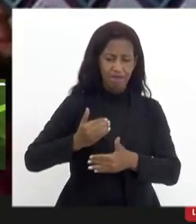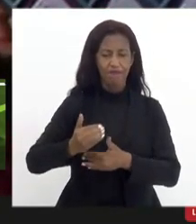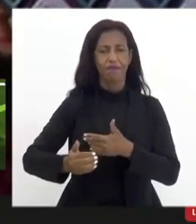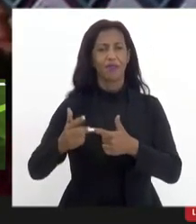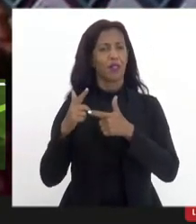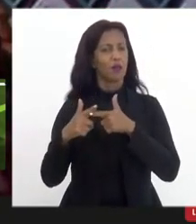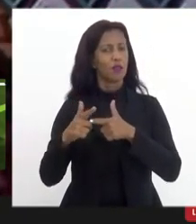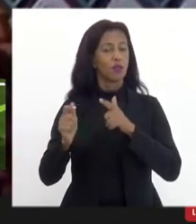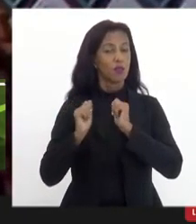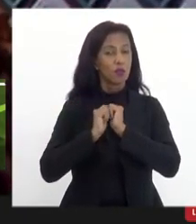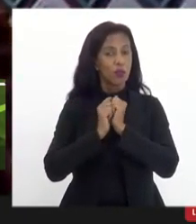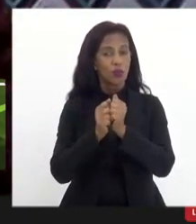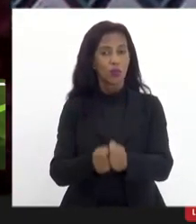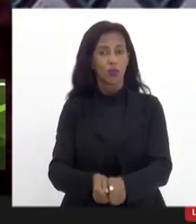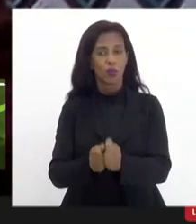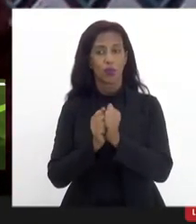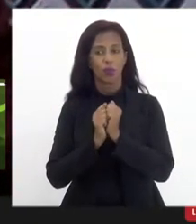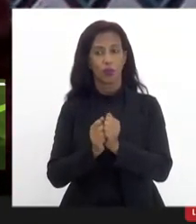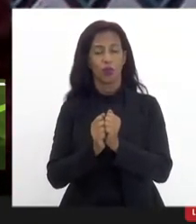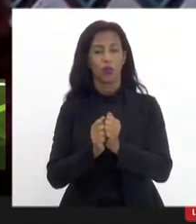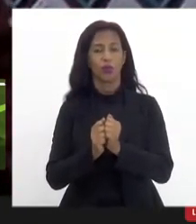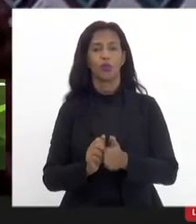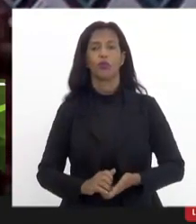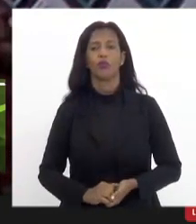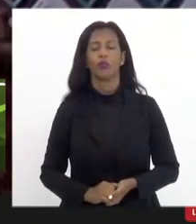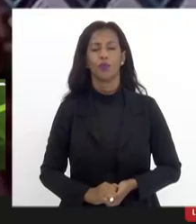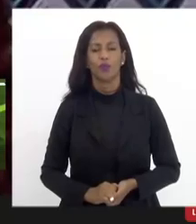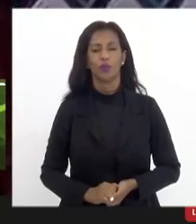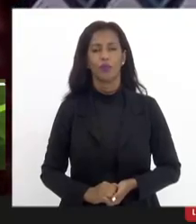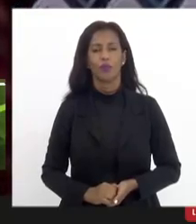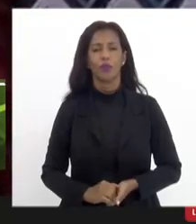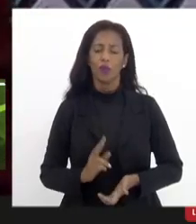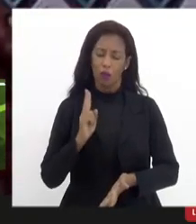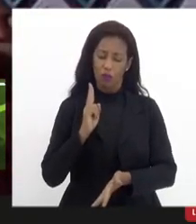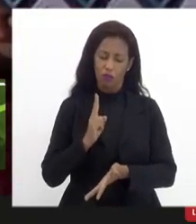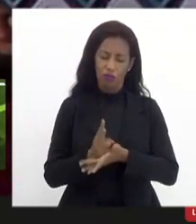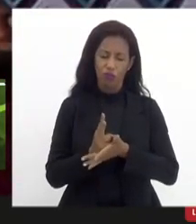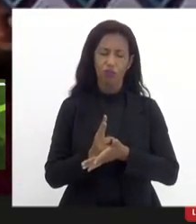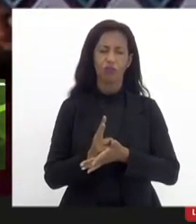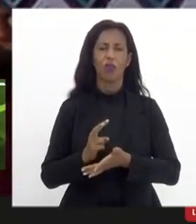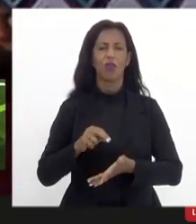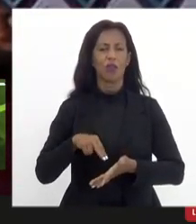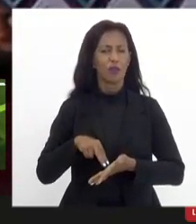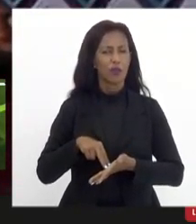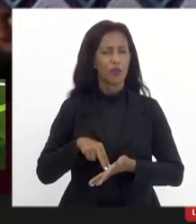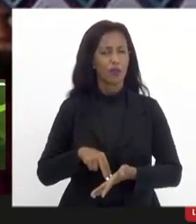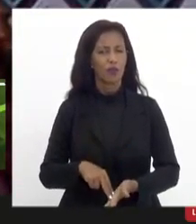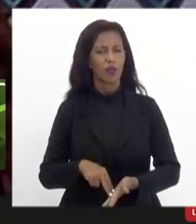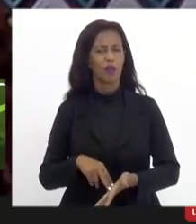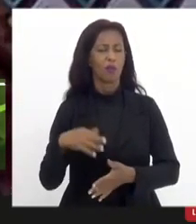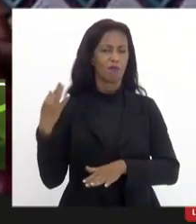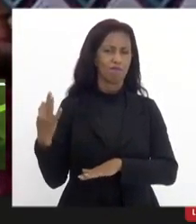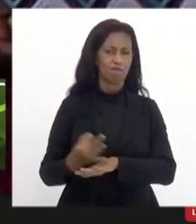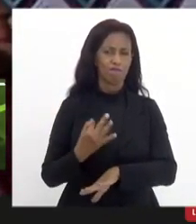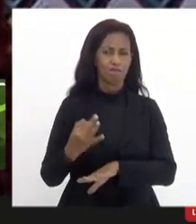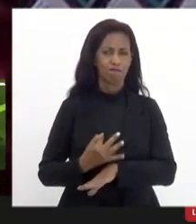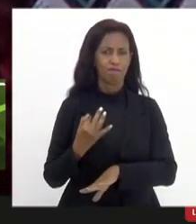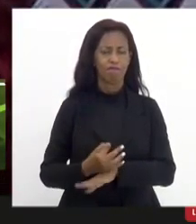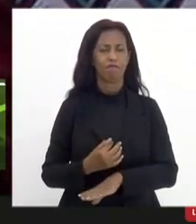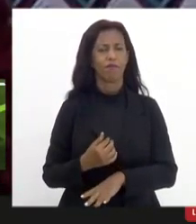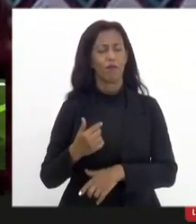tempestade juntos, juntas e juntas. Então, seguimos firme, seguimos resistindo, seguimos